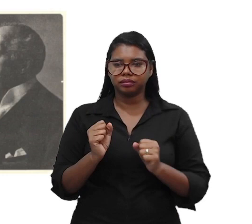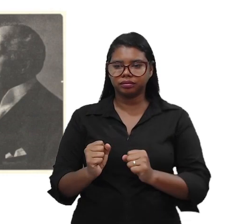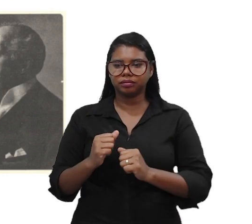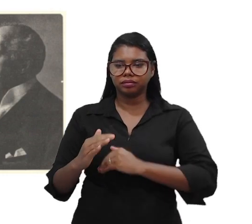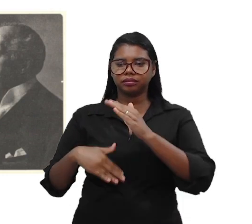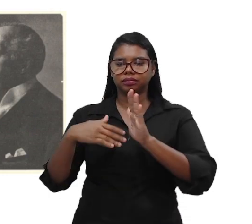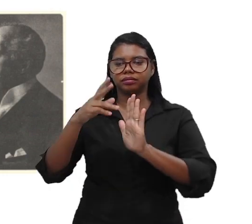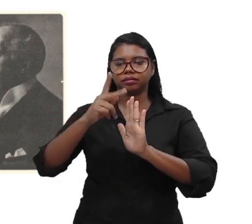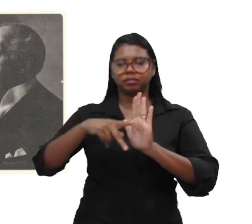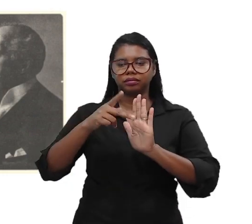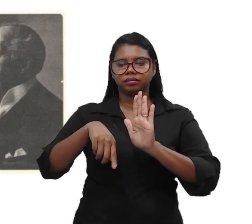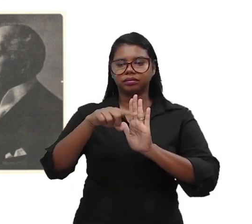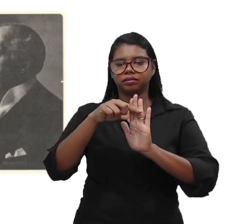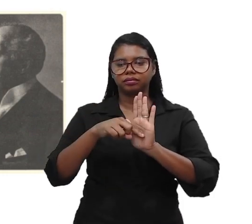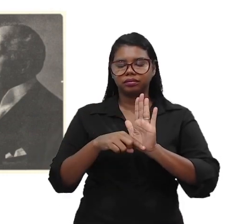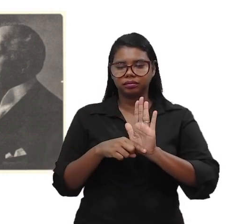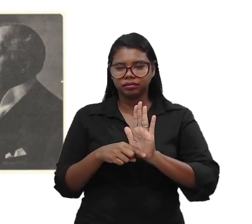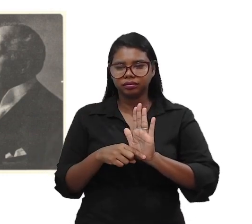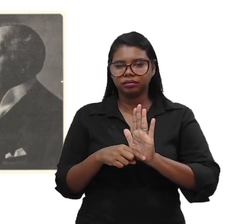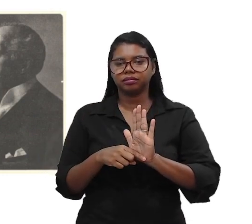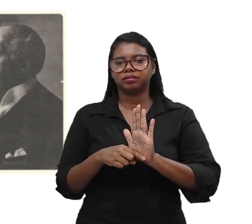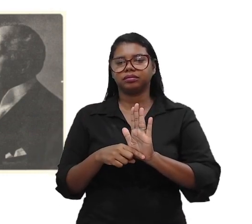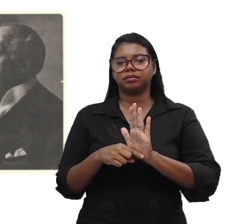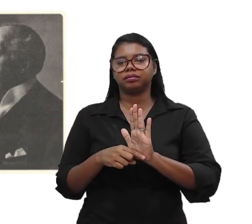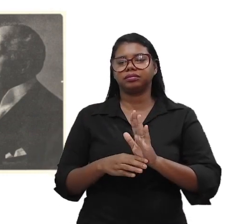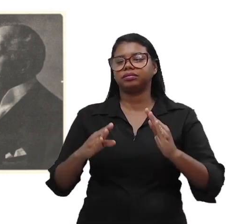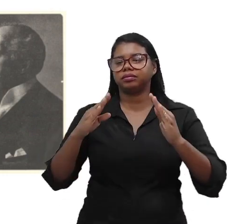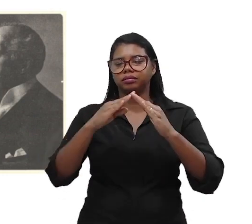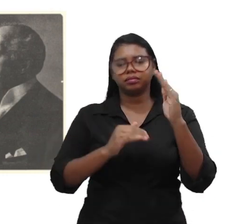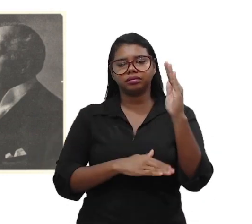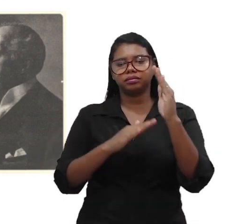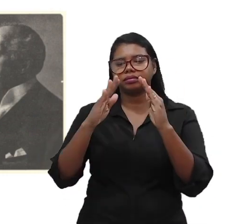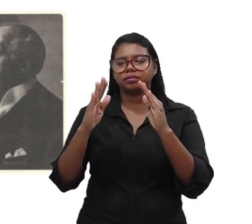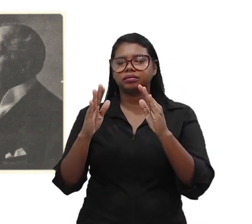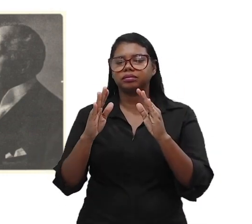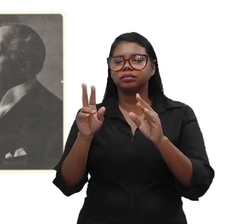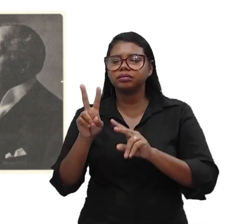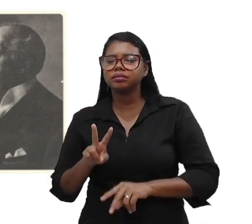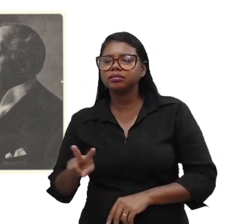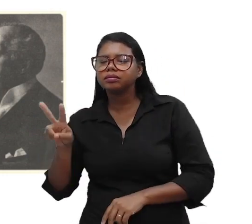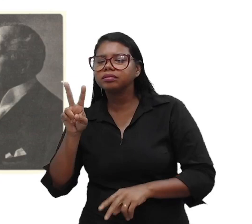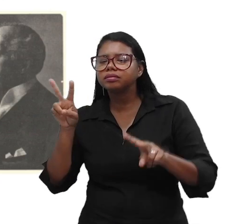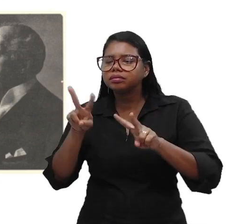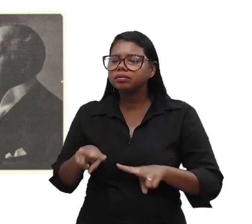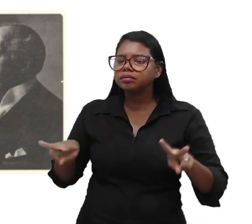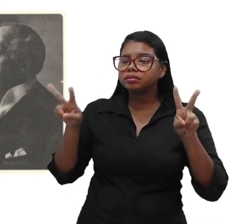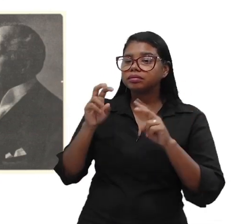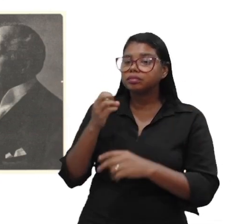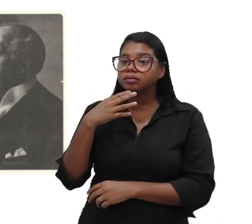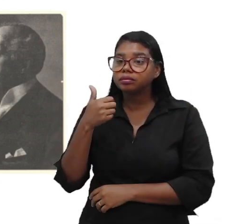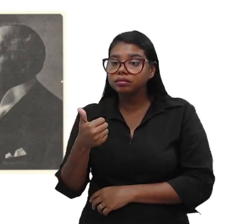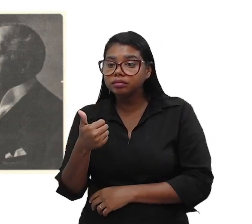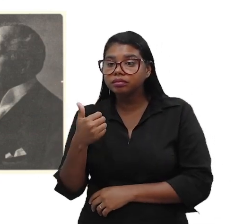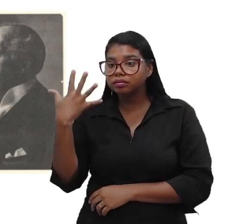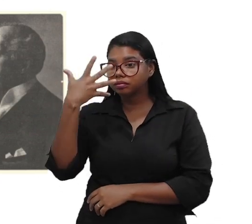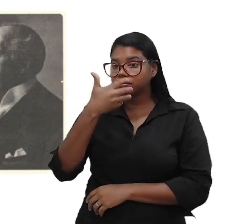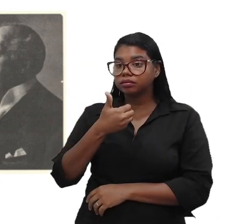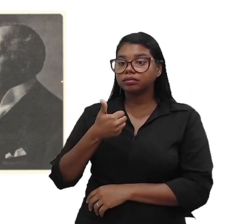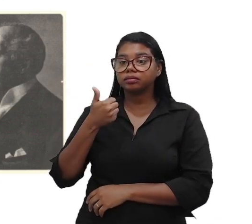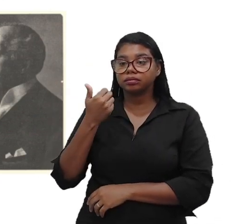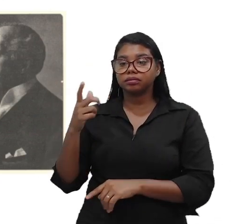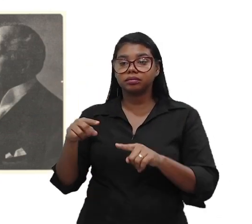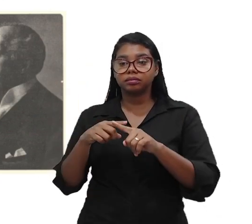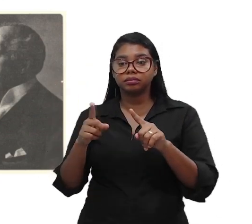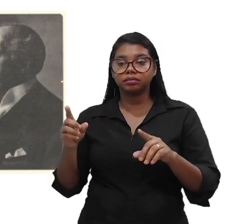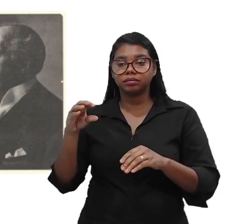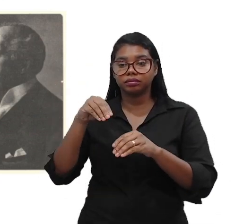projeto de um mobiliário que fosse interessante do ponto de vista de uso e visualmente, fosse visualmente bonito, mas dentro